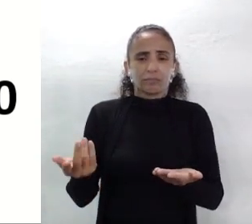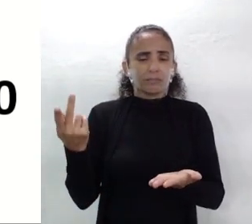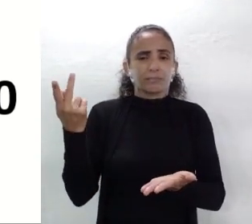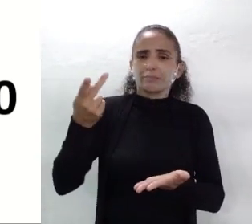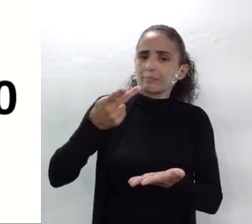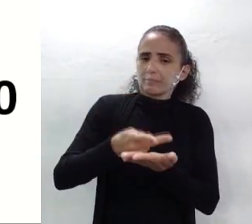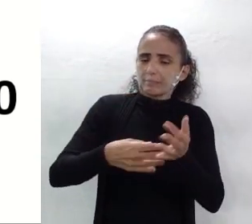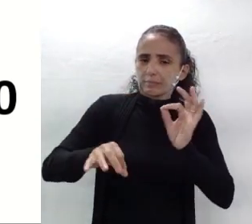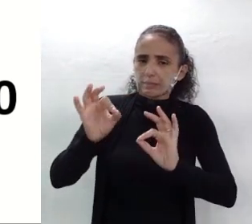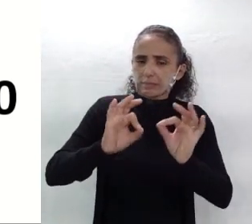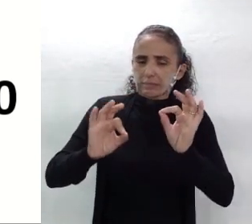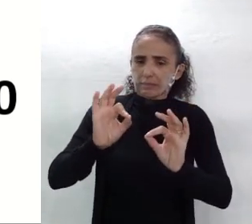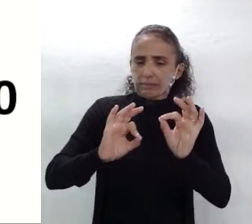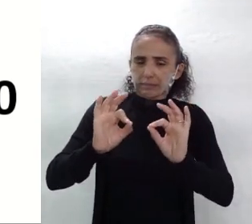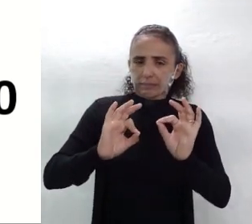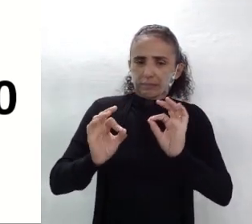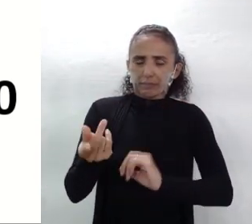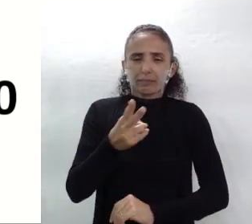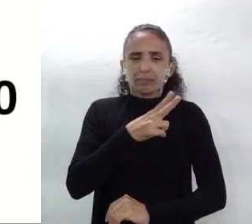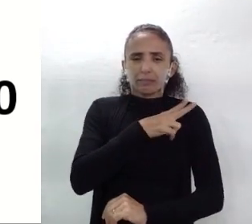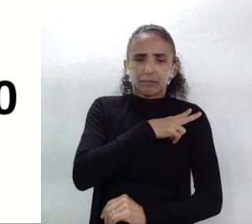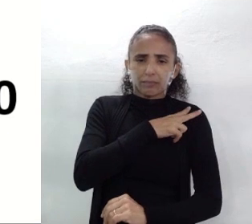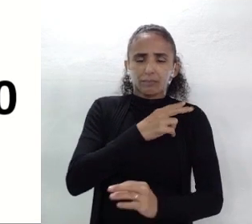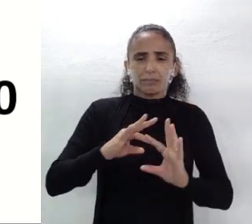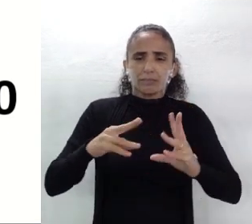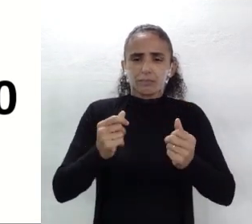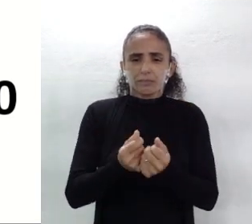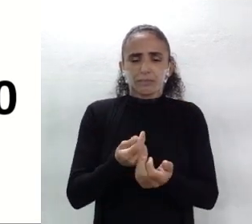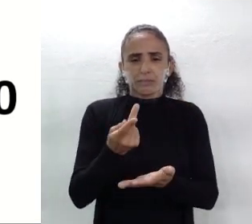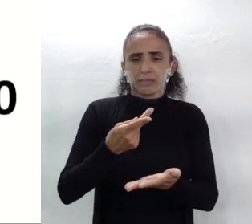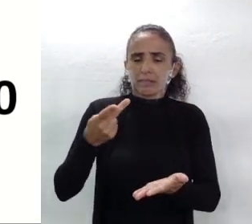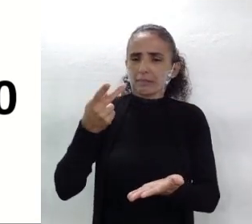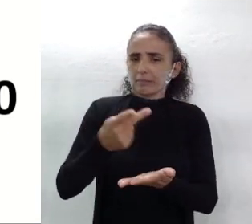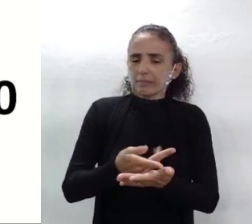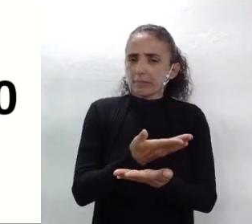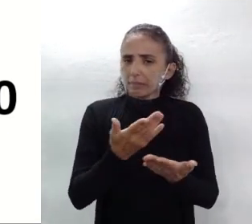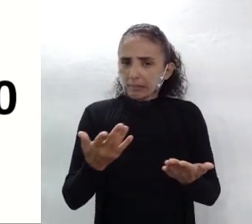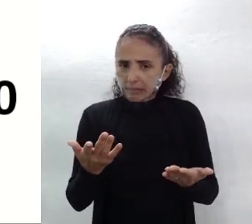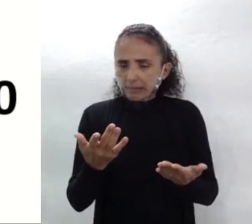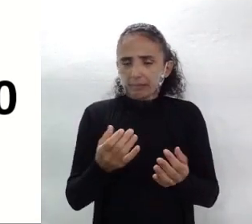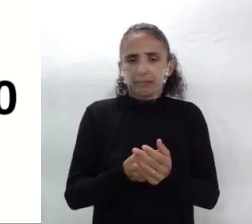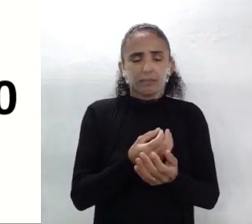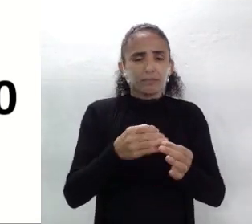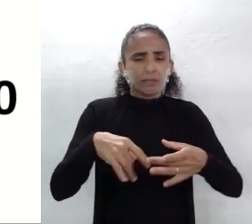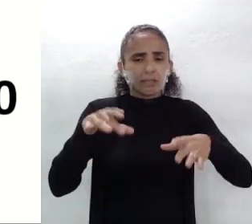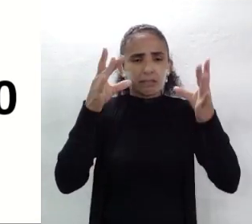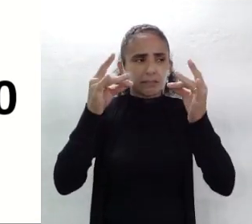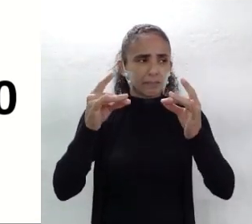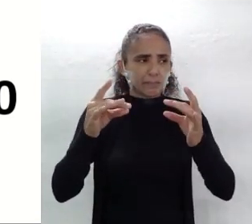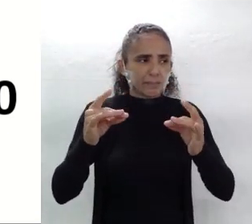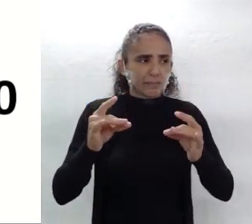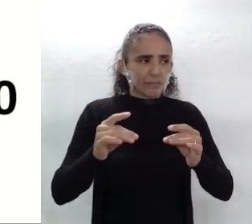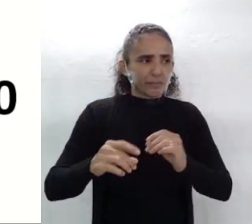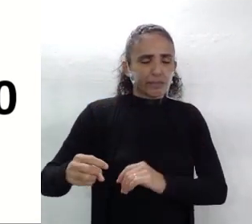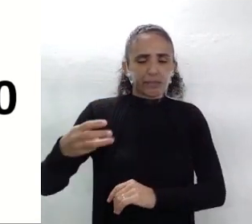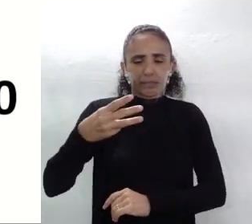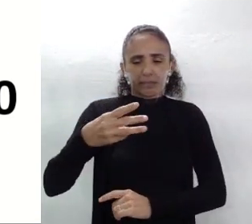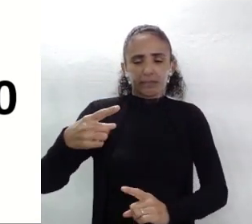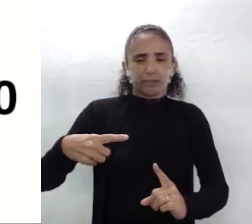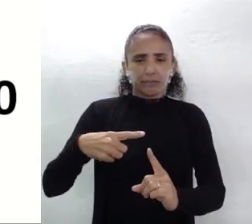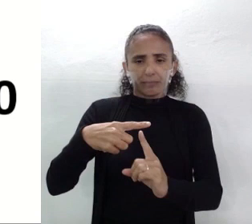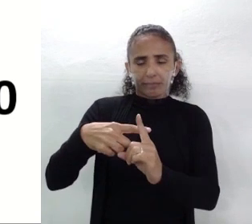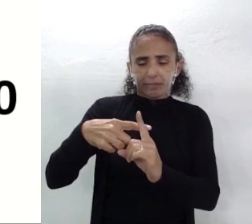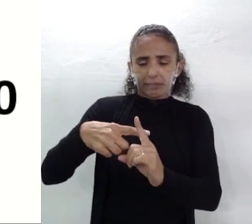de valor 2 do expoente, segundo grau e assim por diante. Então, organizando isso, vai ficar nesse formato. 3x mais